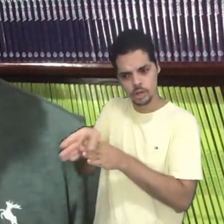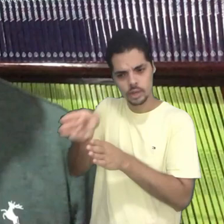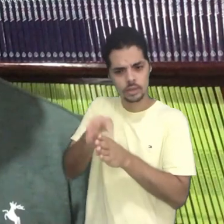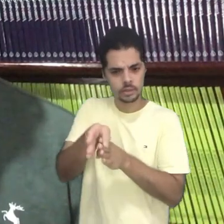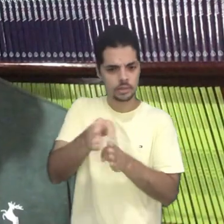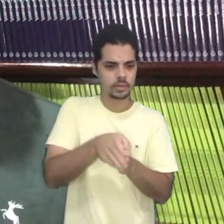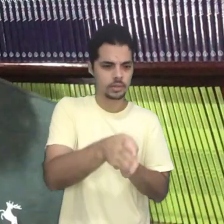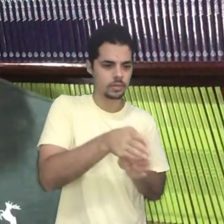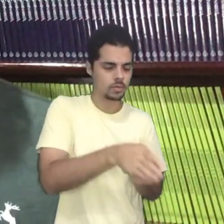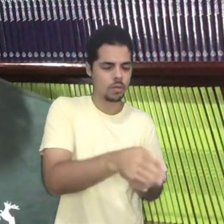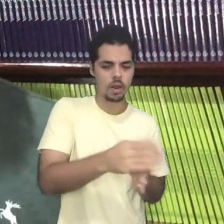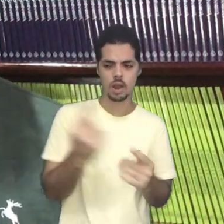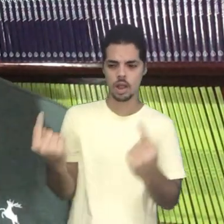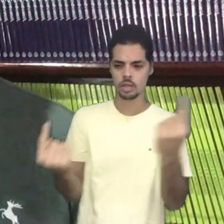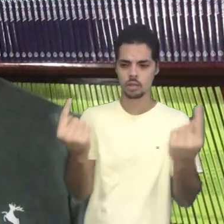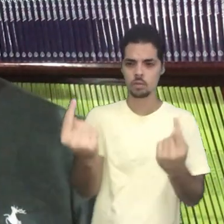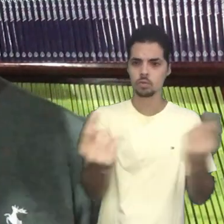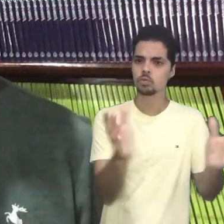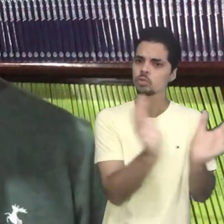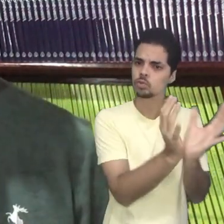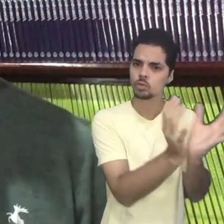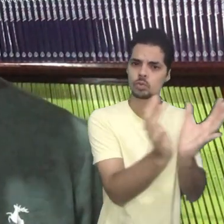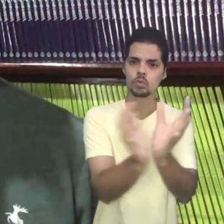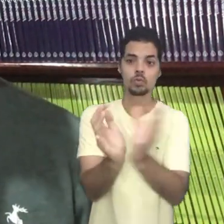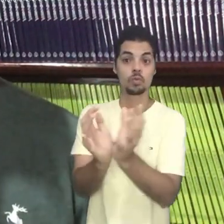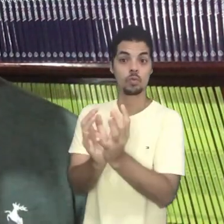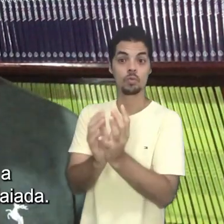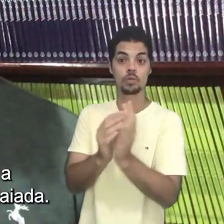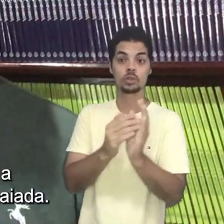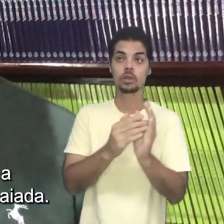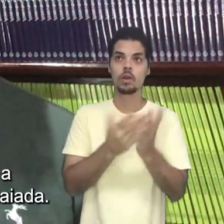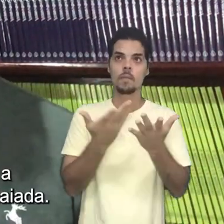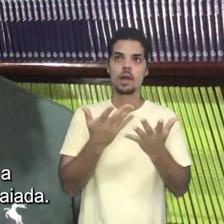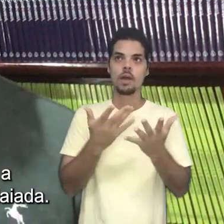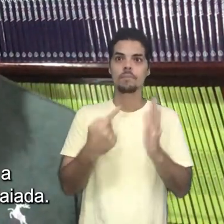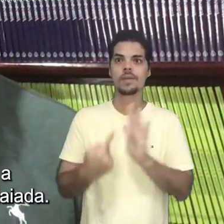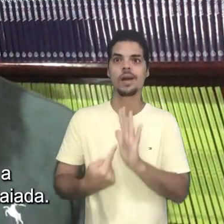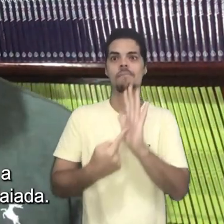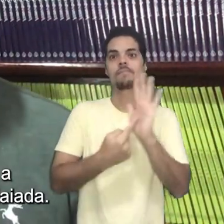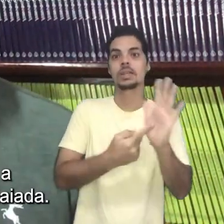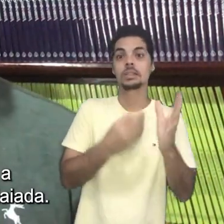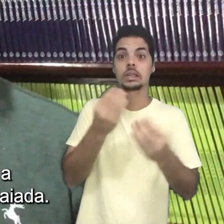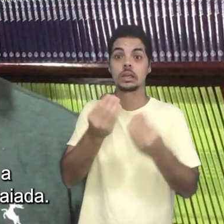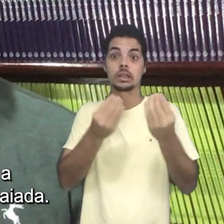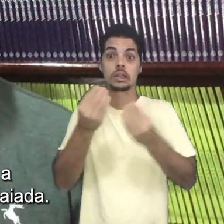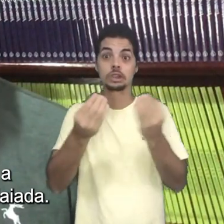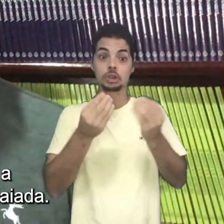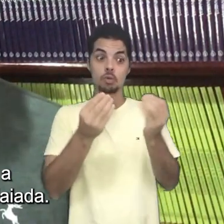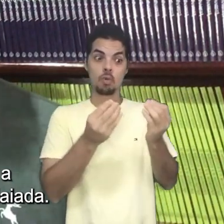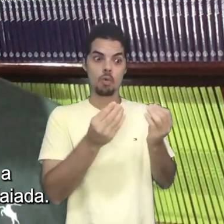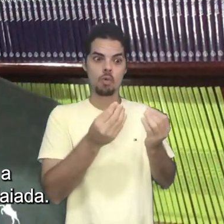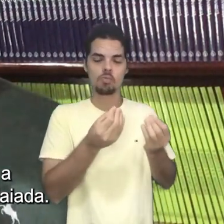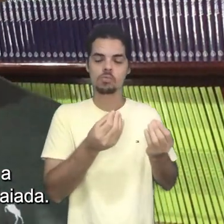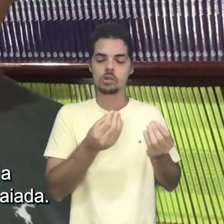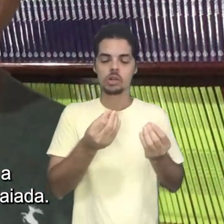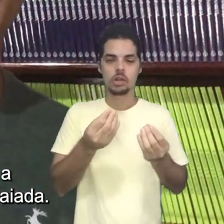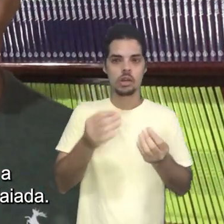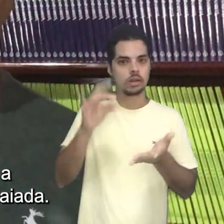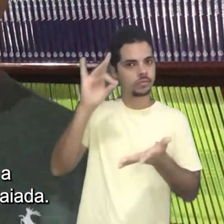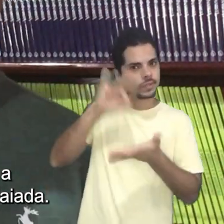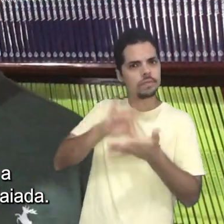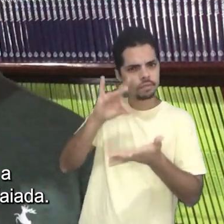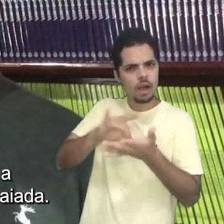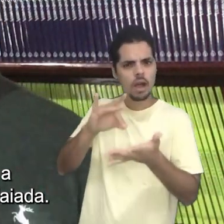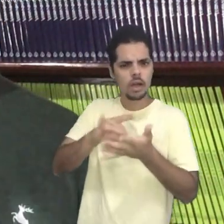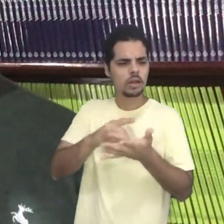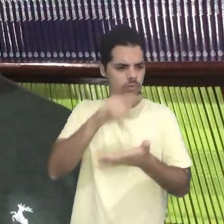alguma revolta popular do período regencial. Por exemplo, um grupo ficaria com a cabanagem e outro ficaria